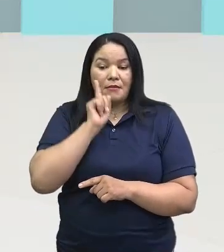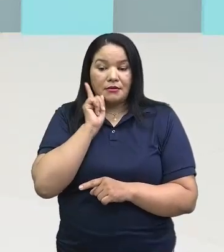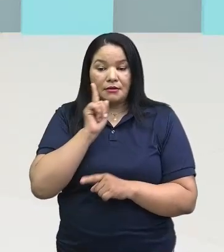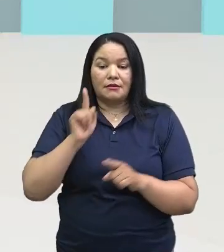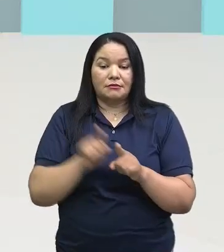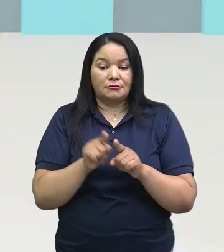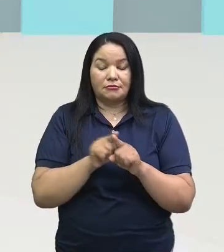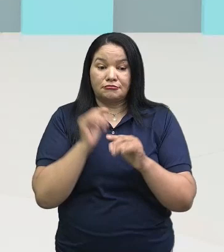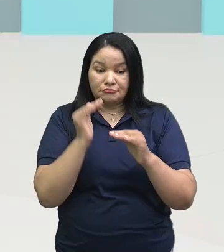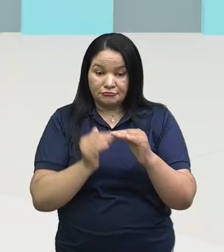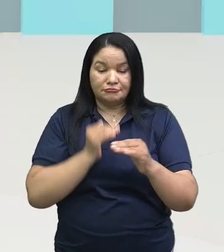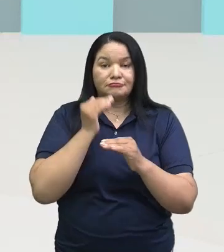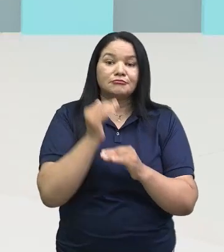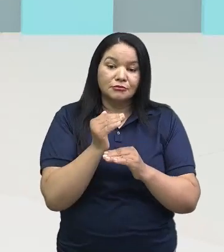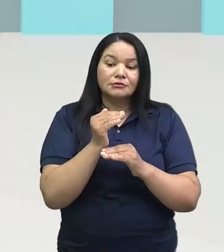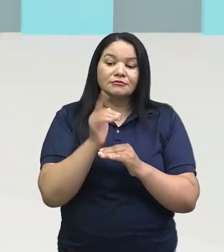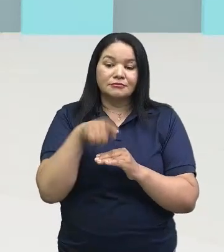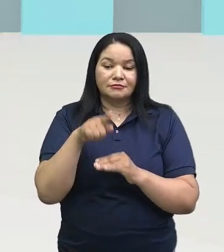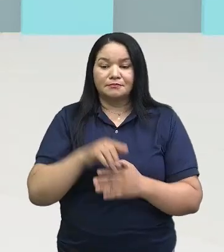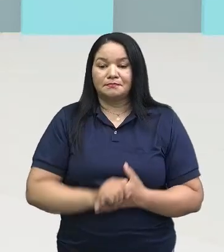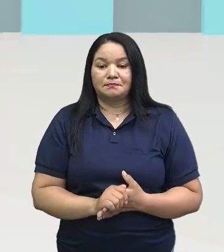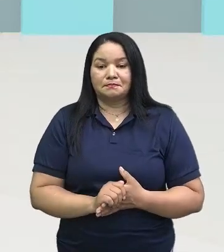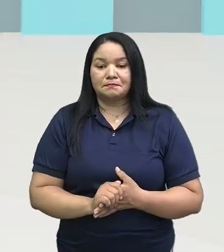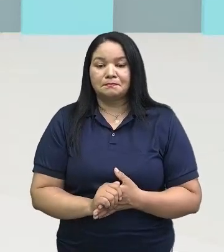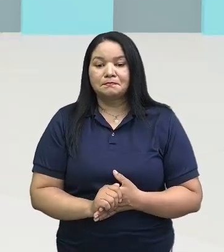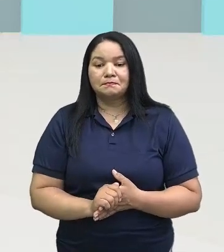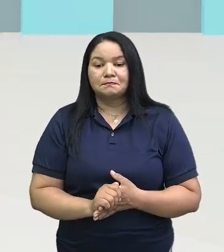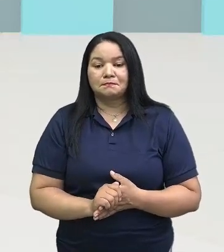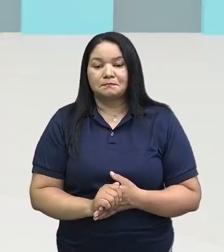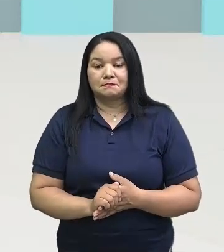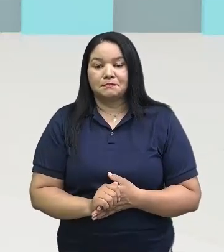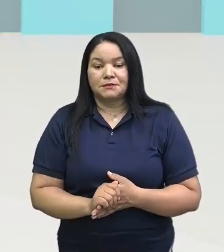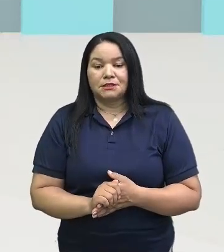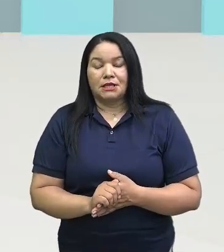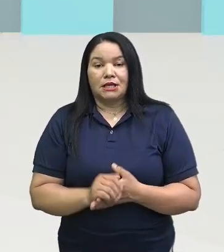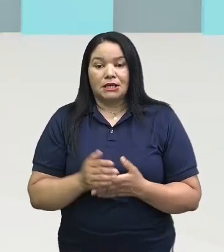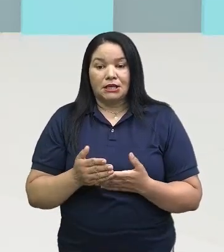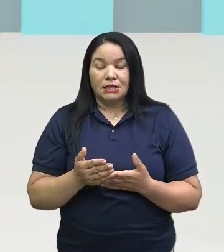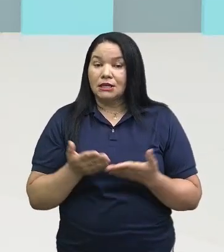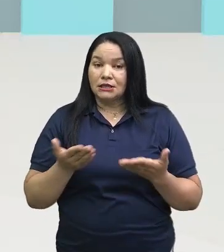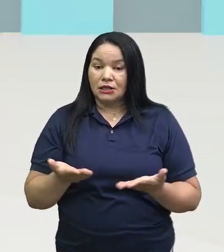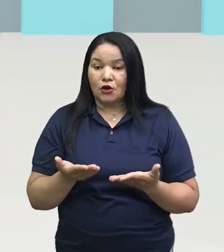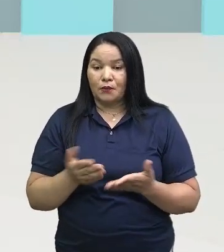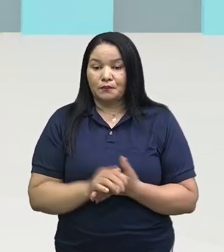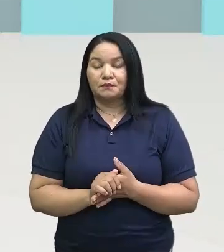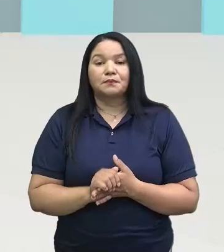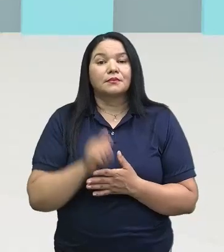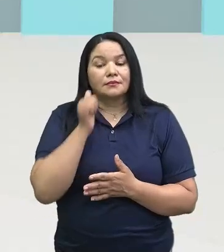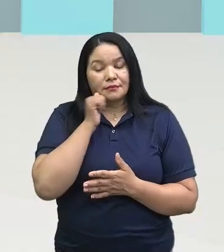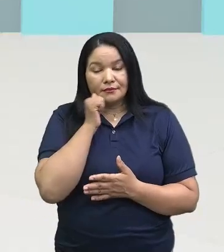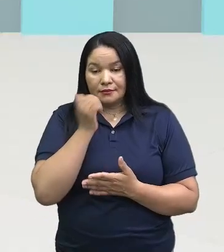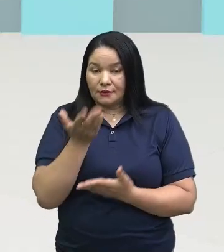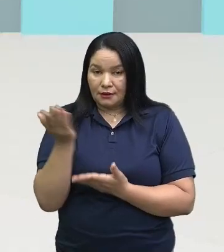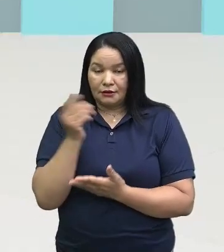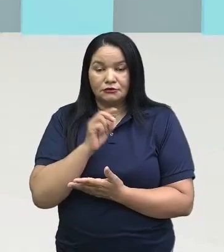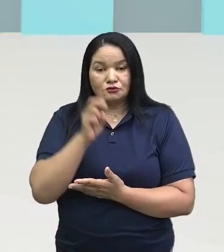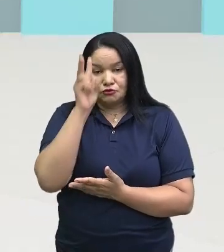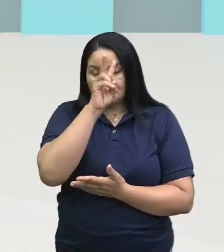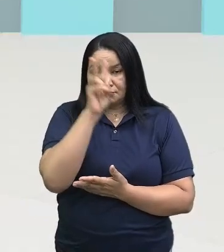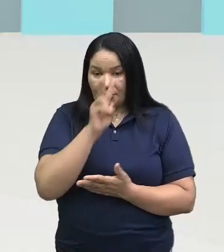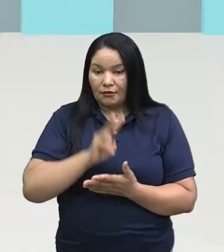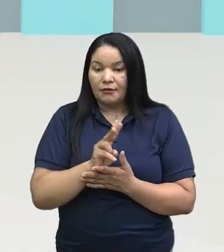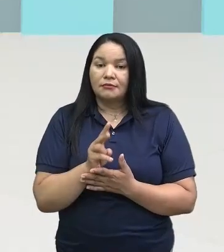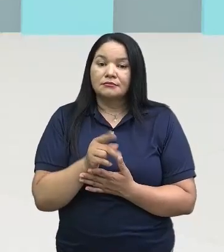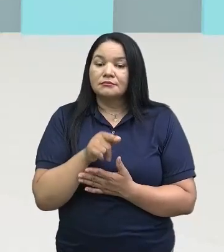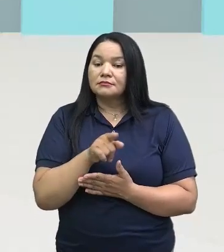alto ranking do American Ballet Theatre. Então, assim, ouvimos a história dessa bailarina aqui,